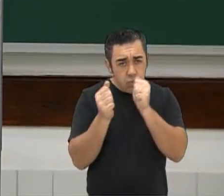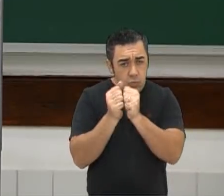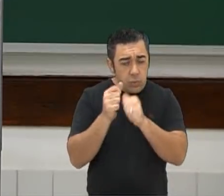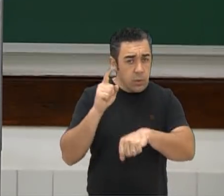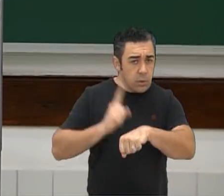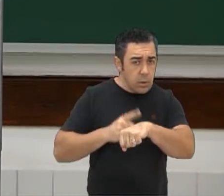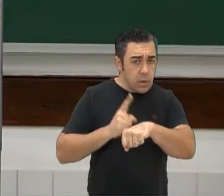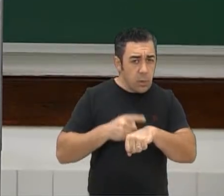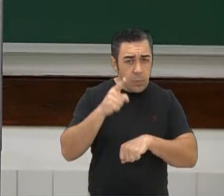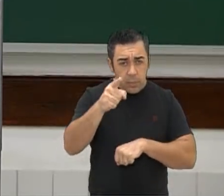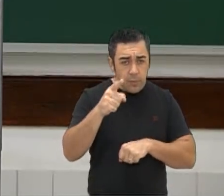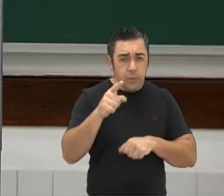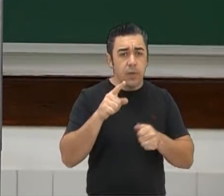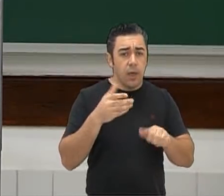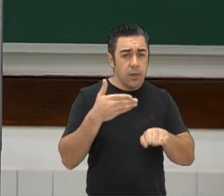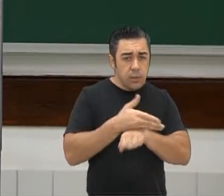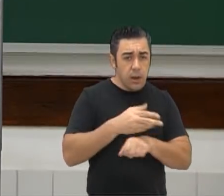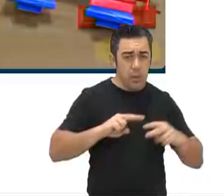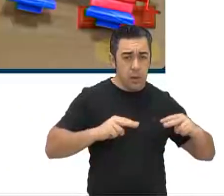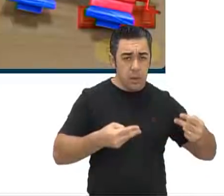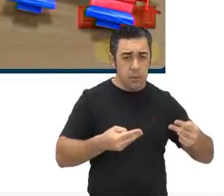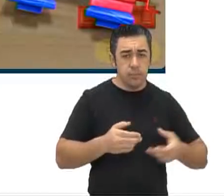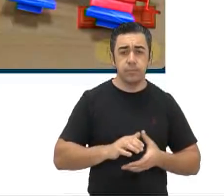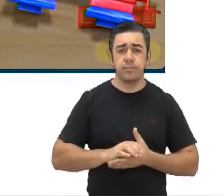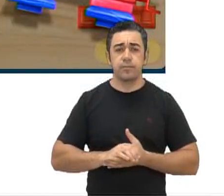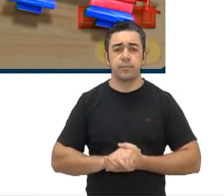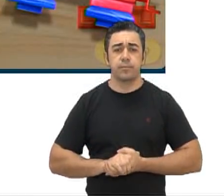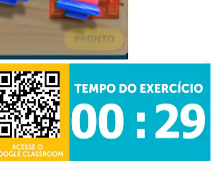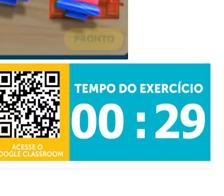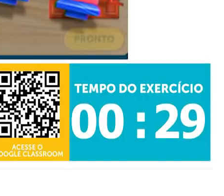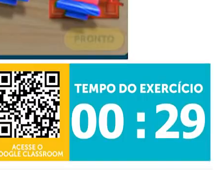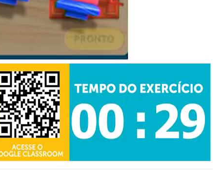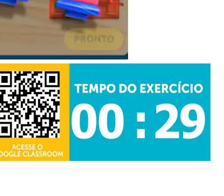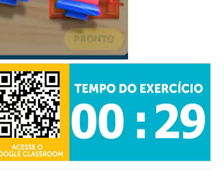tempinho para que vocês possam acessar essa ferramenta.